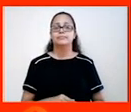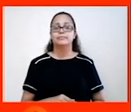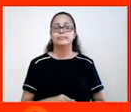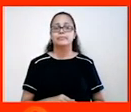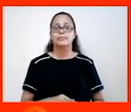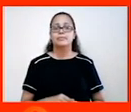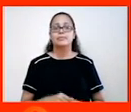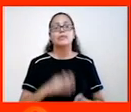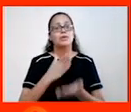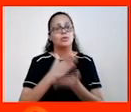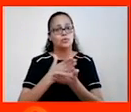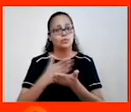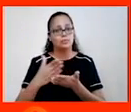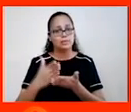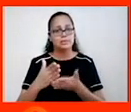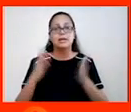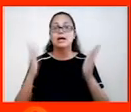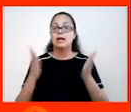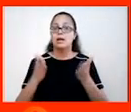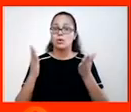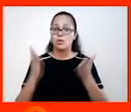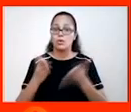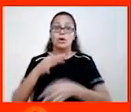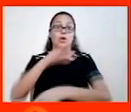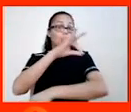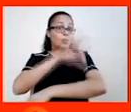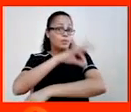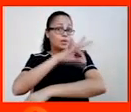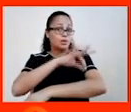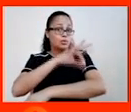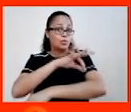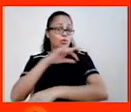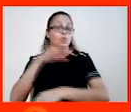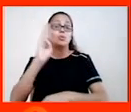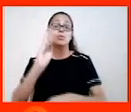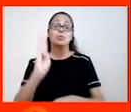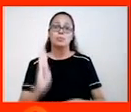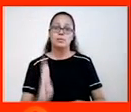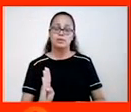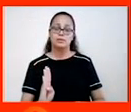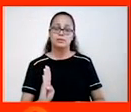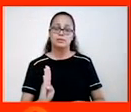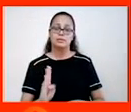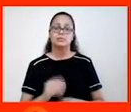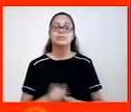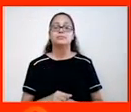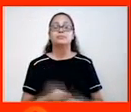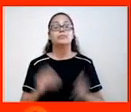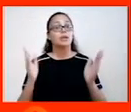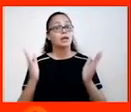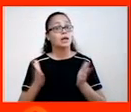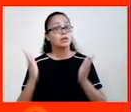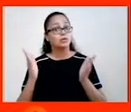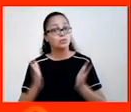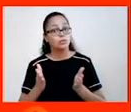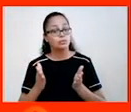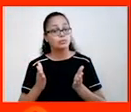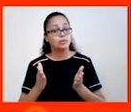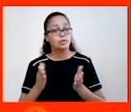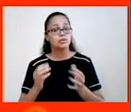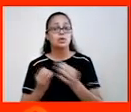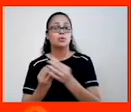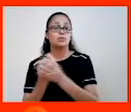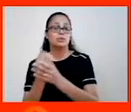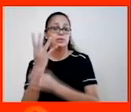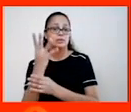Continuando, vamos iniciar agora o assunto do petróleo em nosso país, no Brasil. Atualmente aconteceram